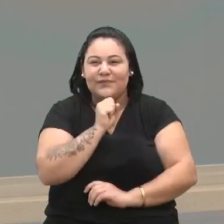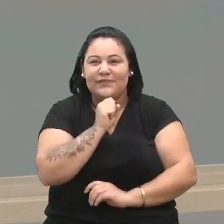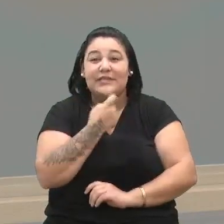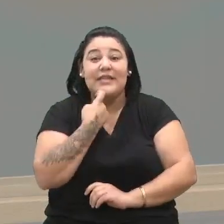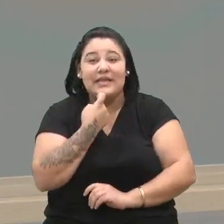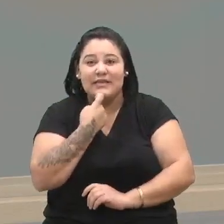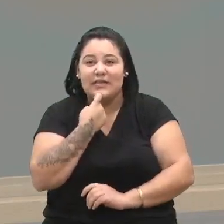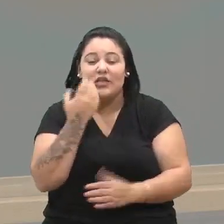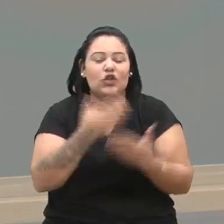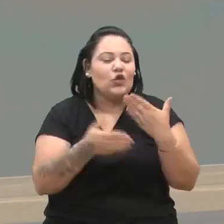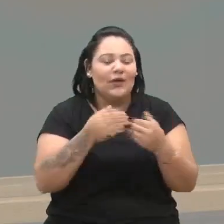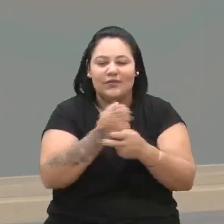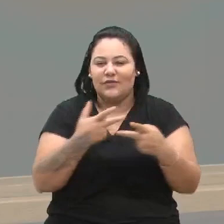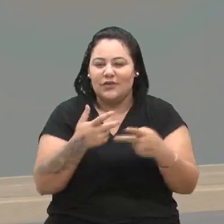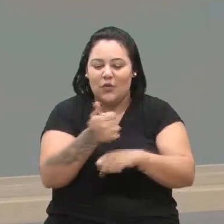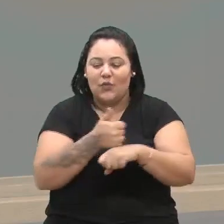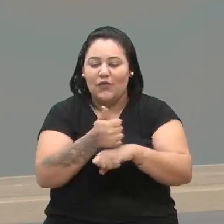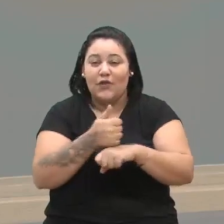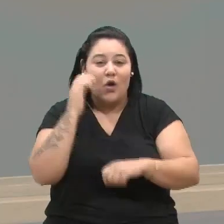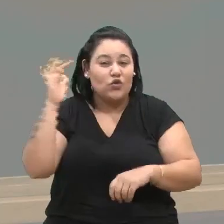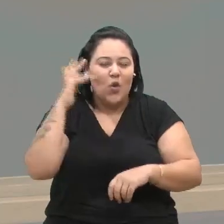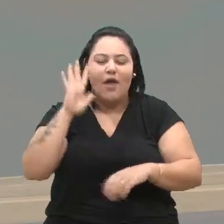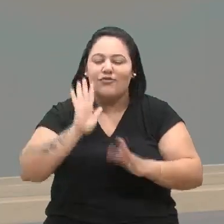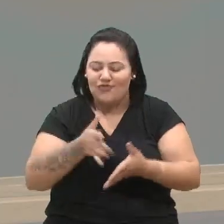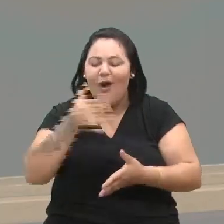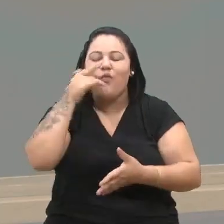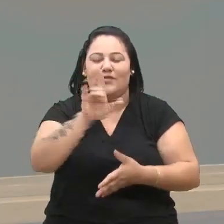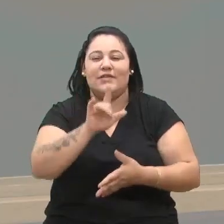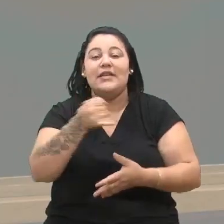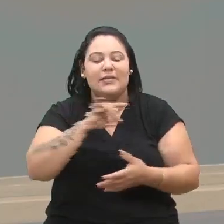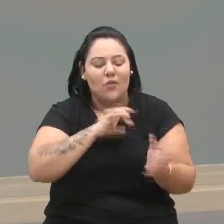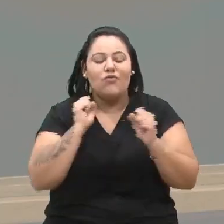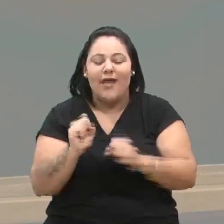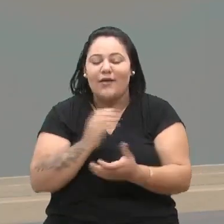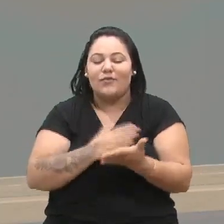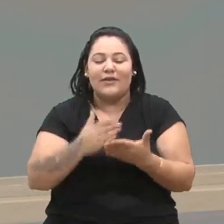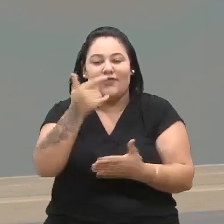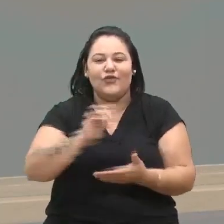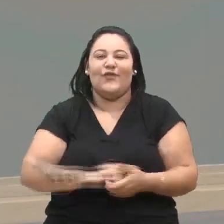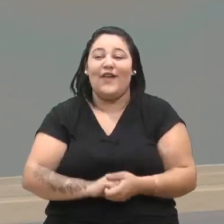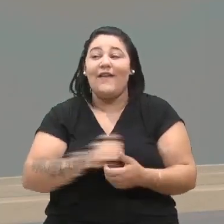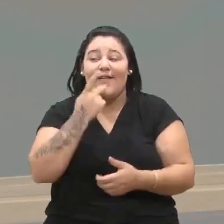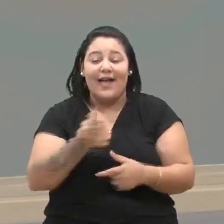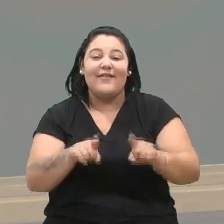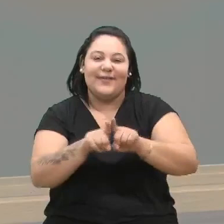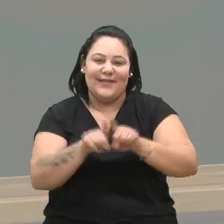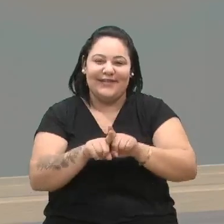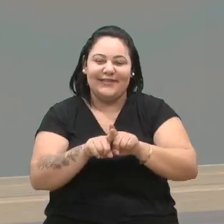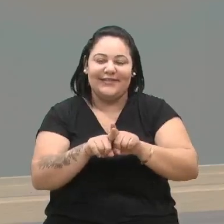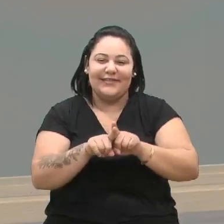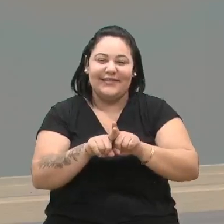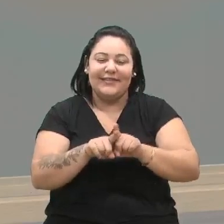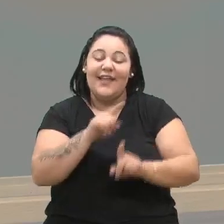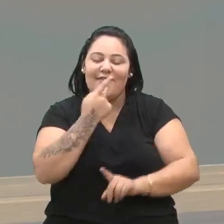que um atleta sonha, eu conquistei. E se eu pudesse, começava tudo de novo. Inclusive dizendo que ele considera